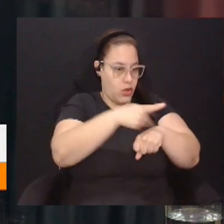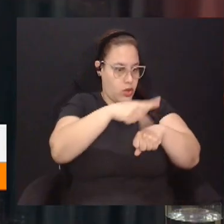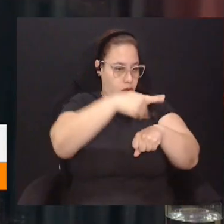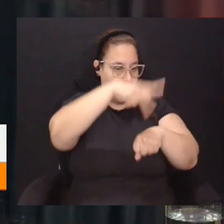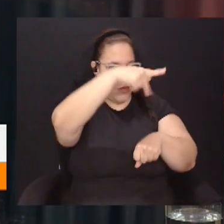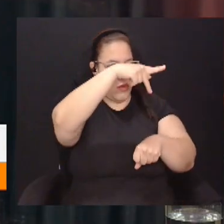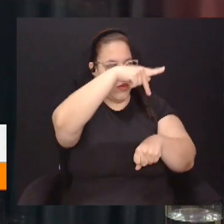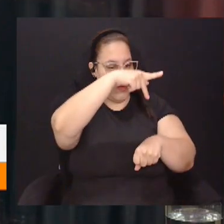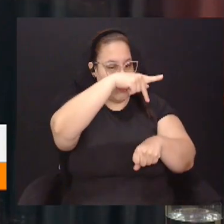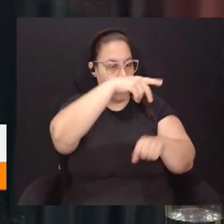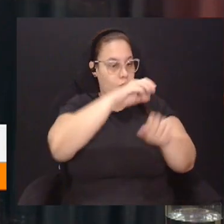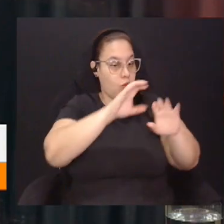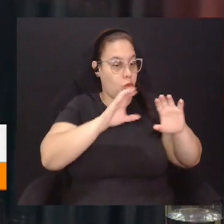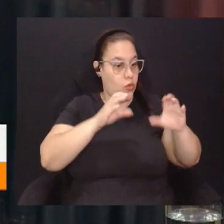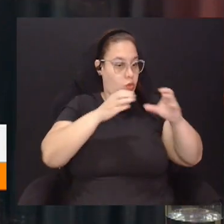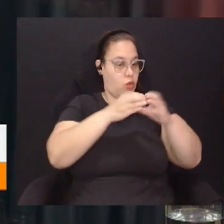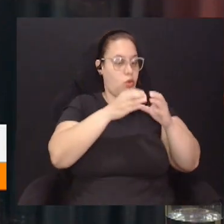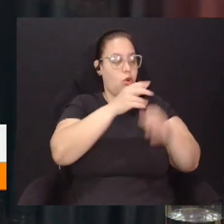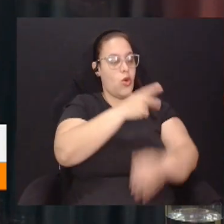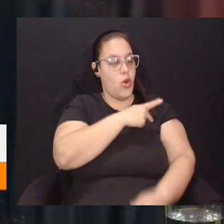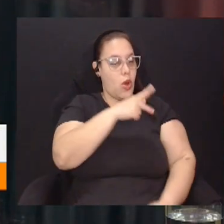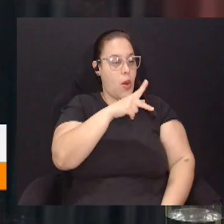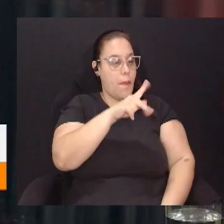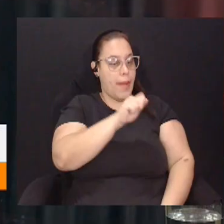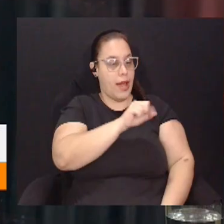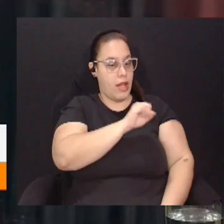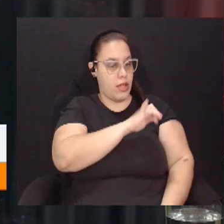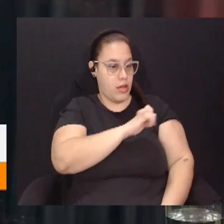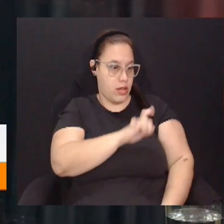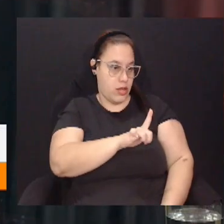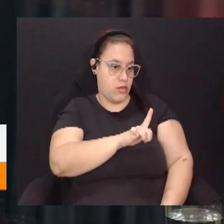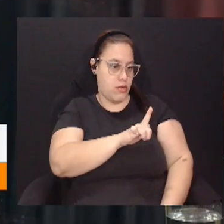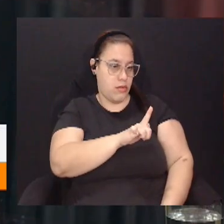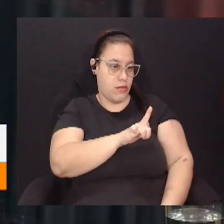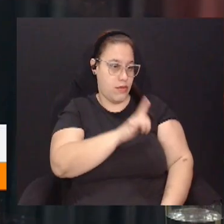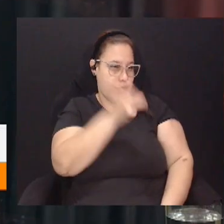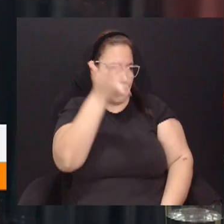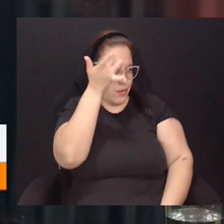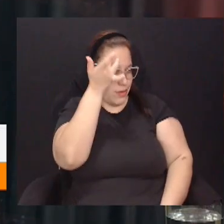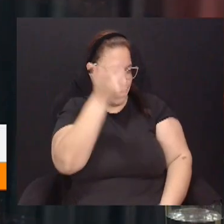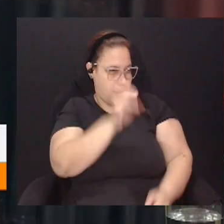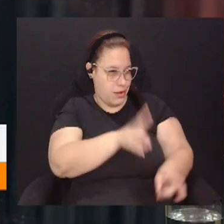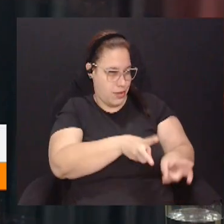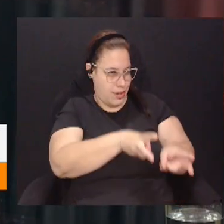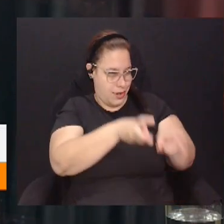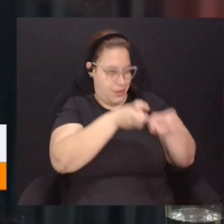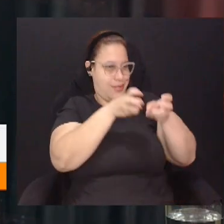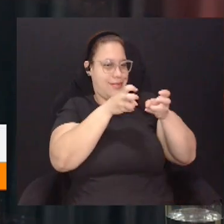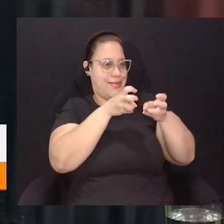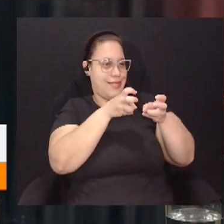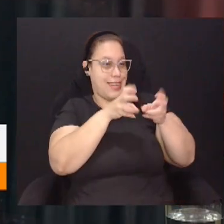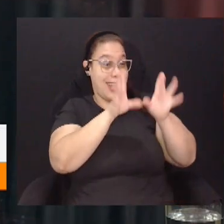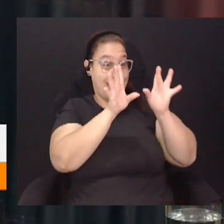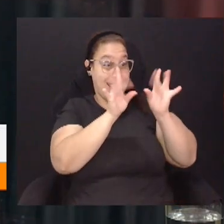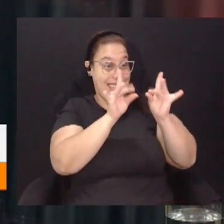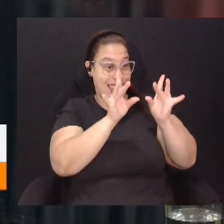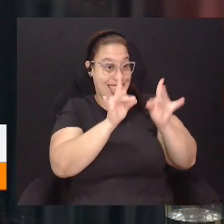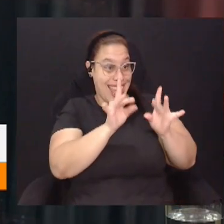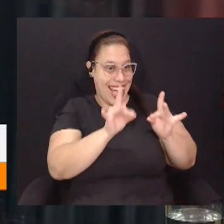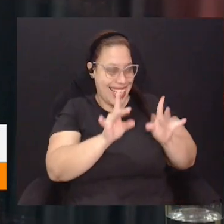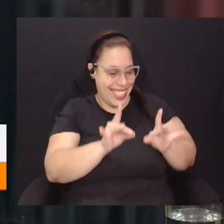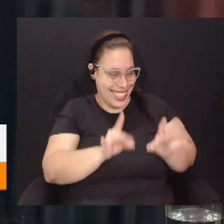ciclo pascal, mas as pessoas às vezes não percebem essas coisas básicas, né, Uhum, e